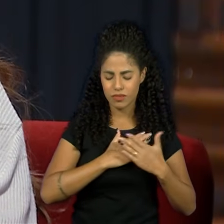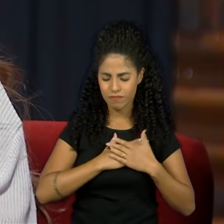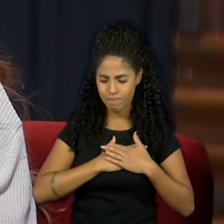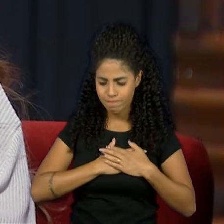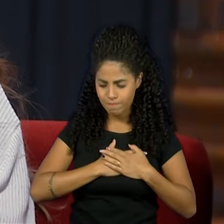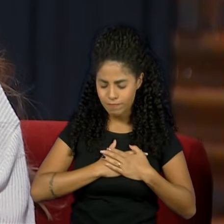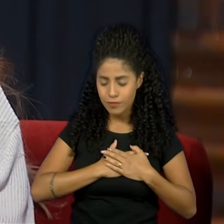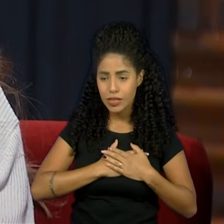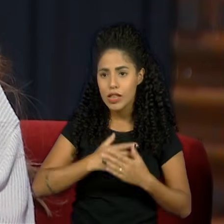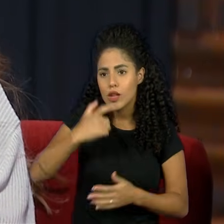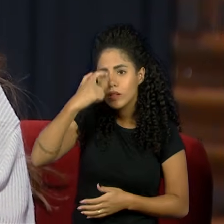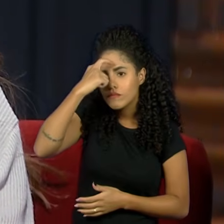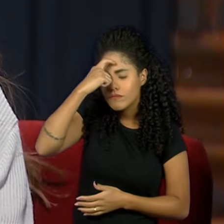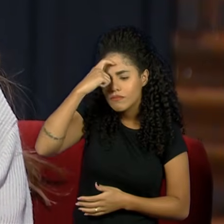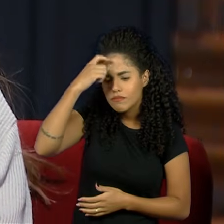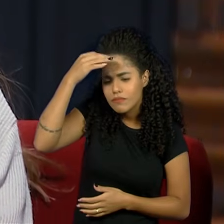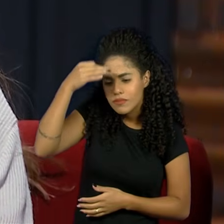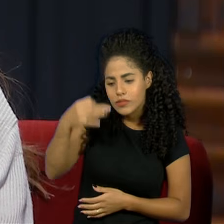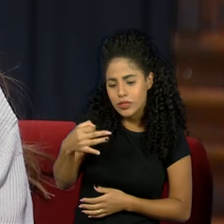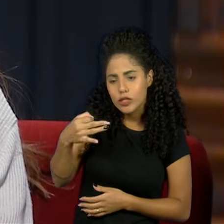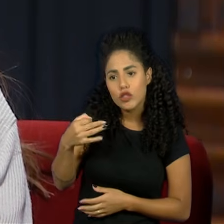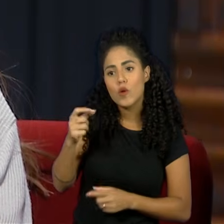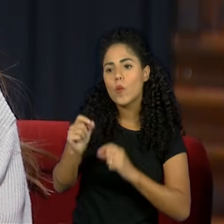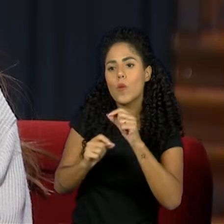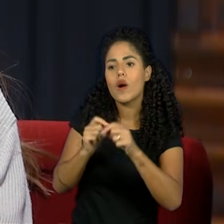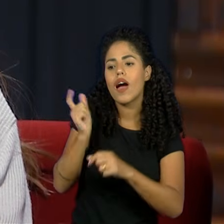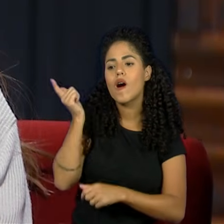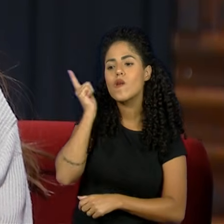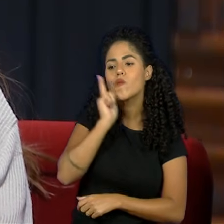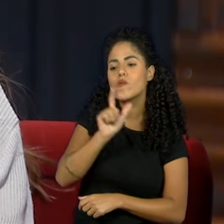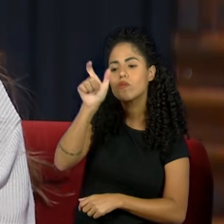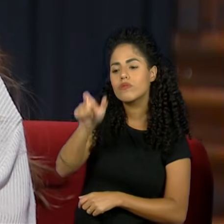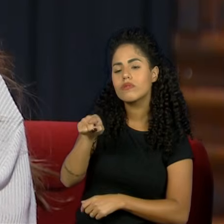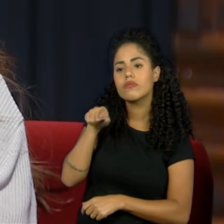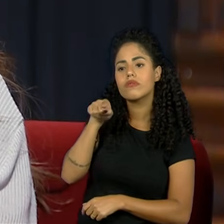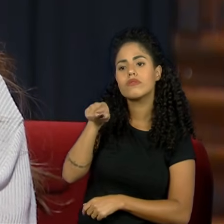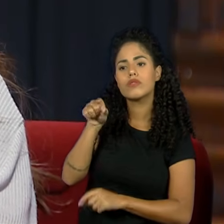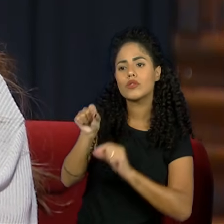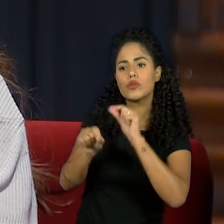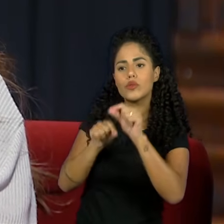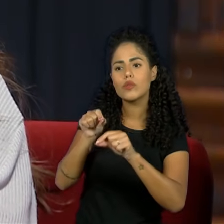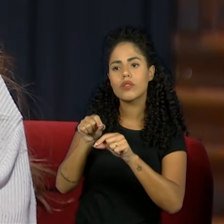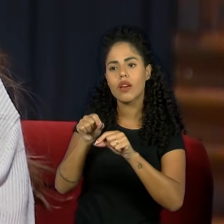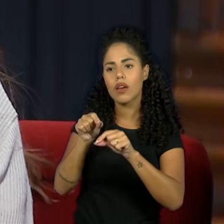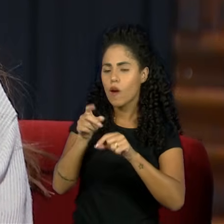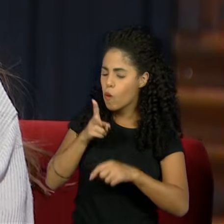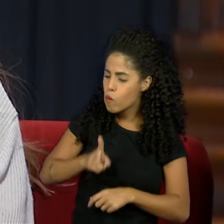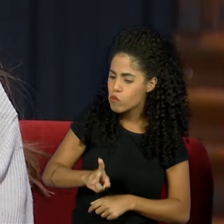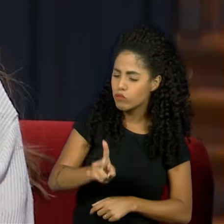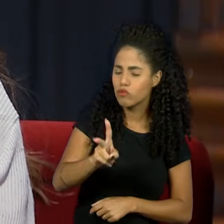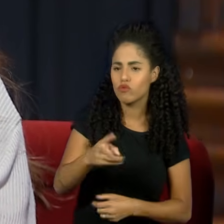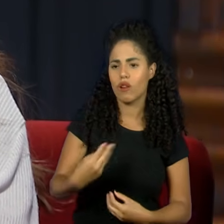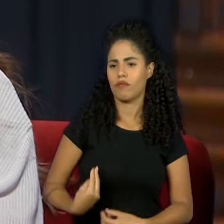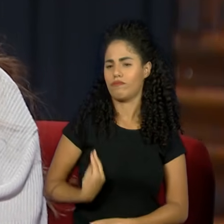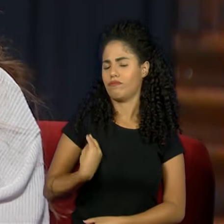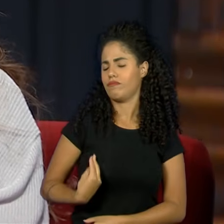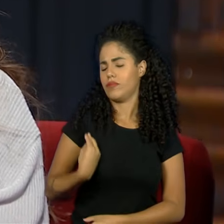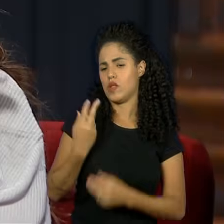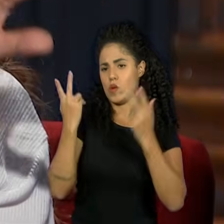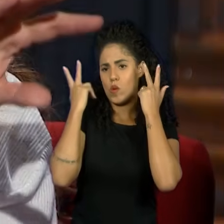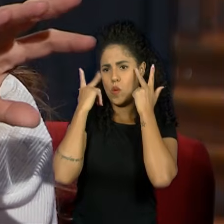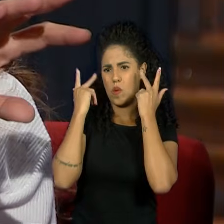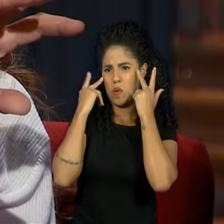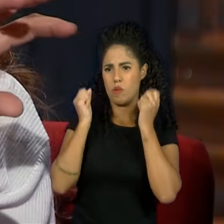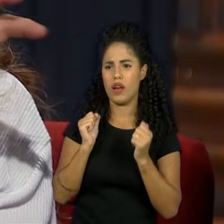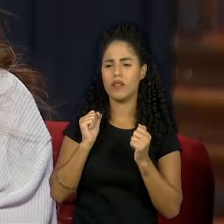for, maior a capacidade dessa pessoa de seguir a vida sem